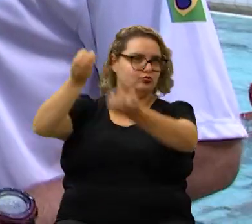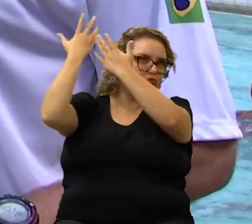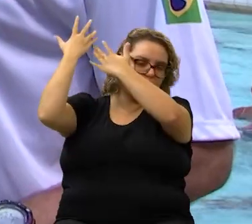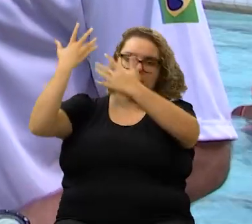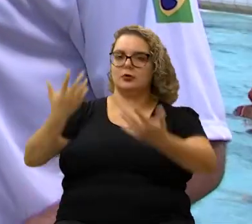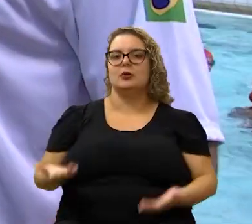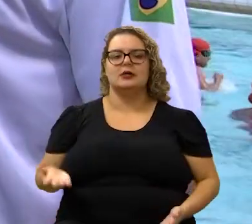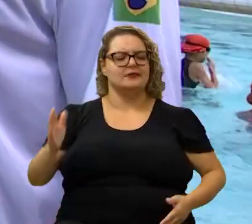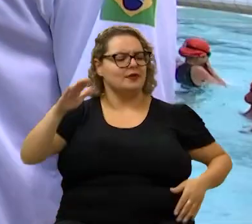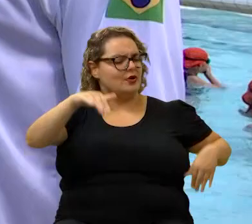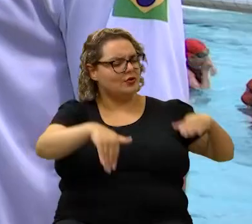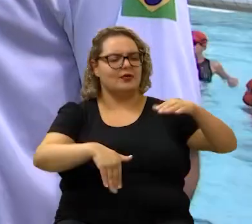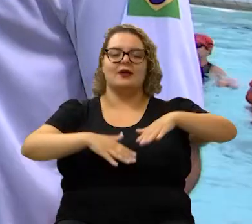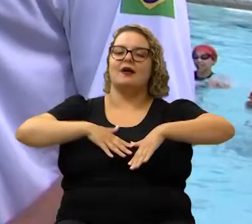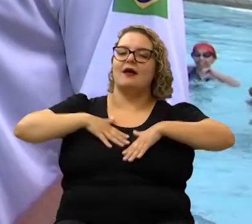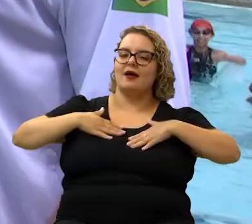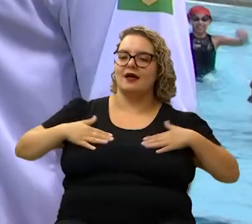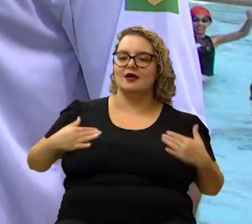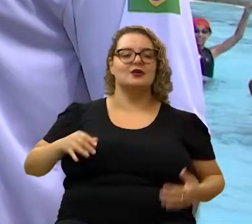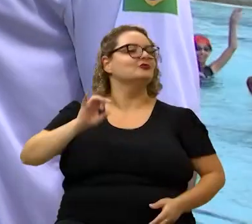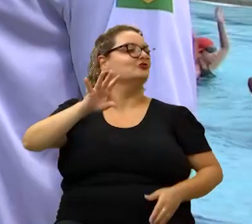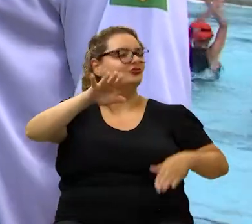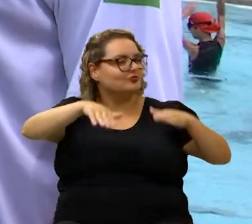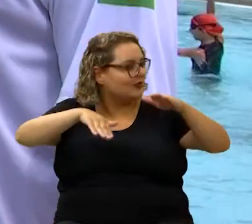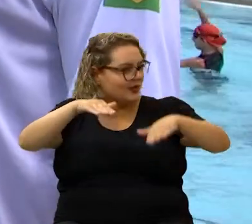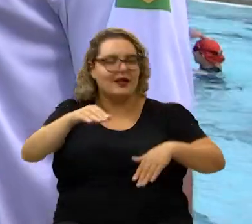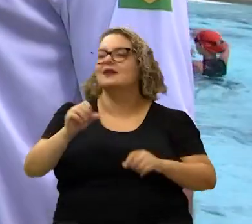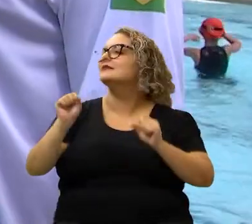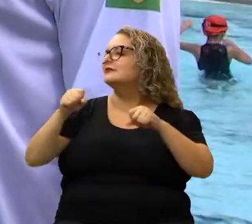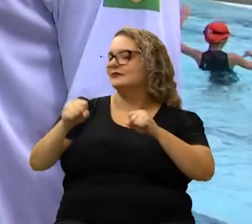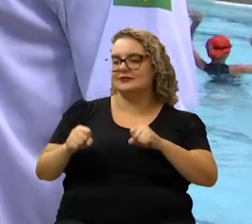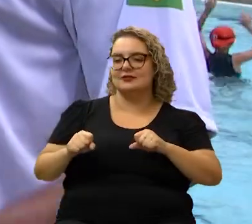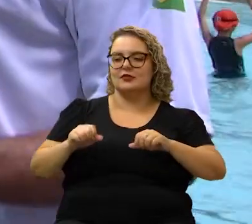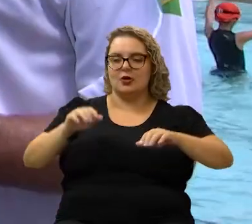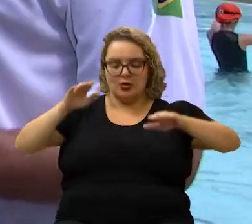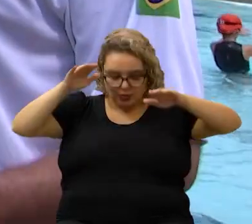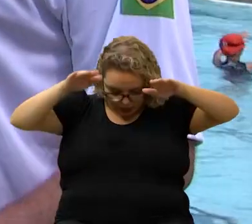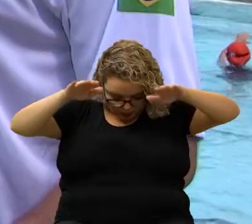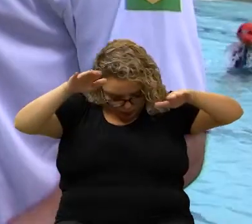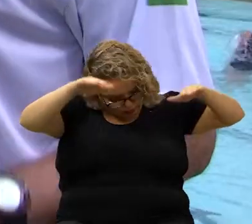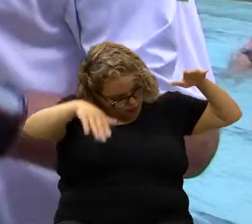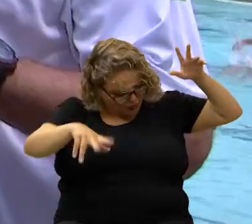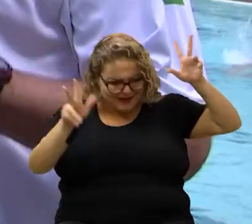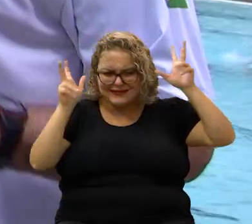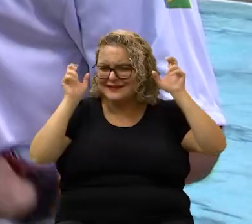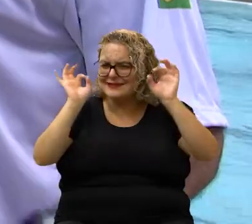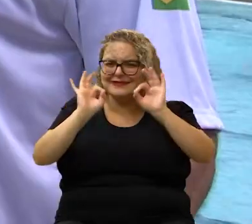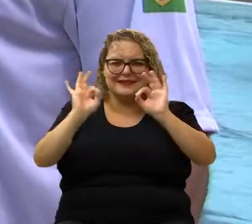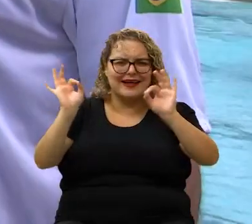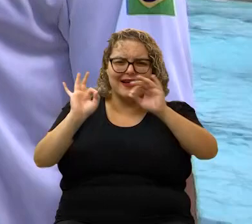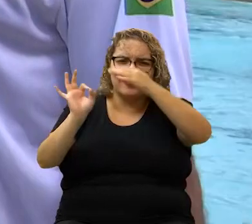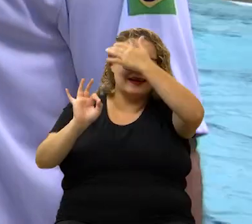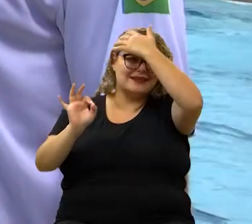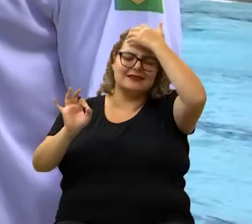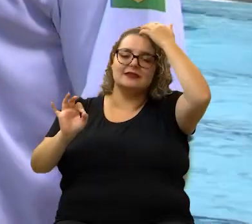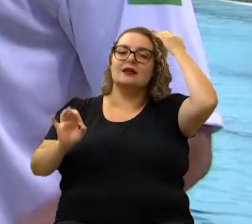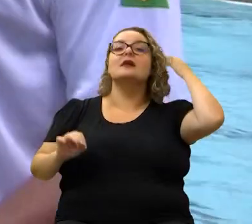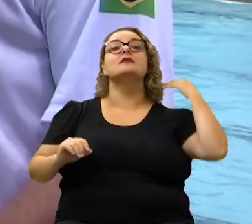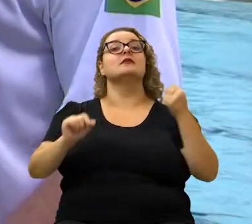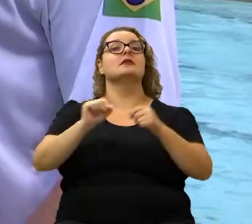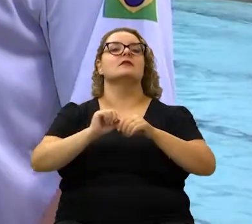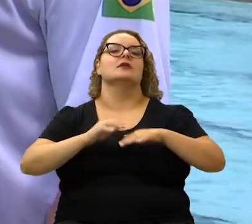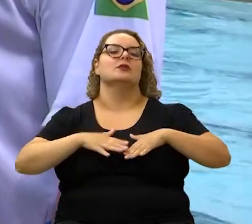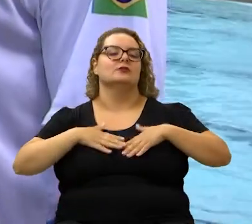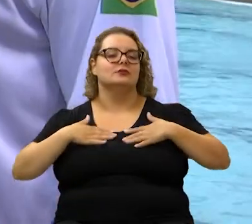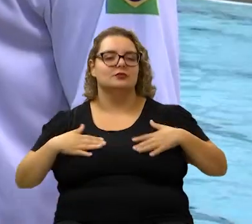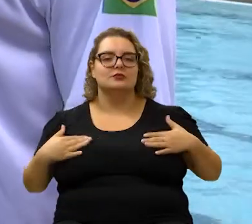esquece dos problemas. Então você vem nadar, você relaxa. Deixa na água. Exatamente. Você afunda o rosto, você não ouve nada que está acontecendo fora. E isso